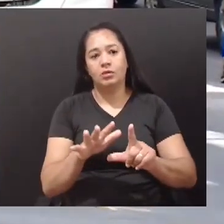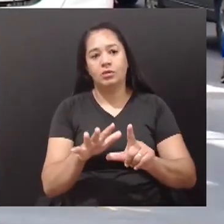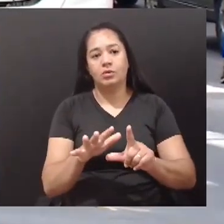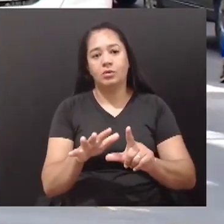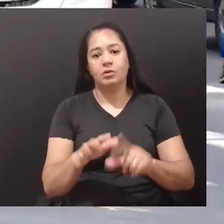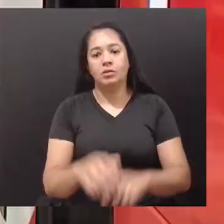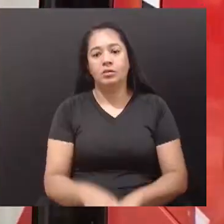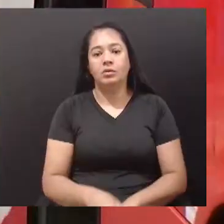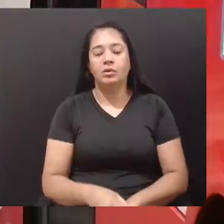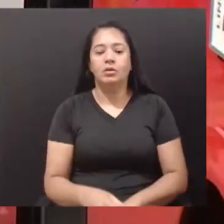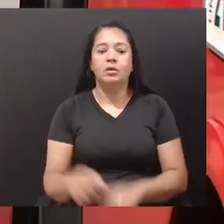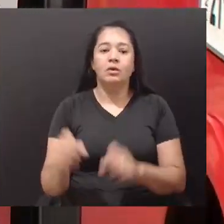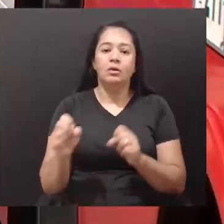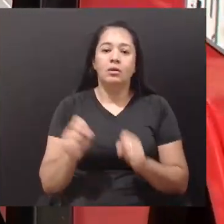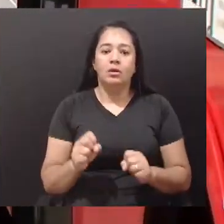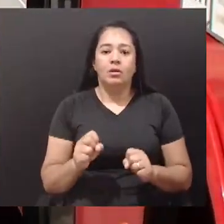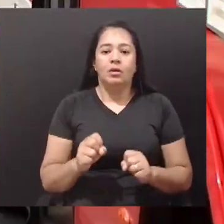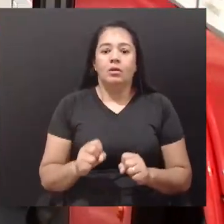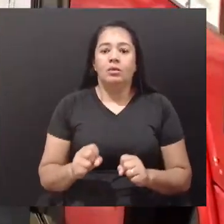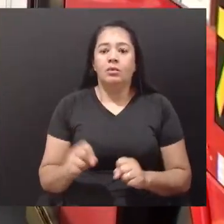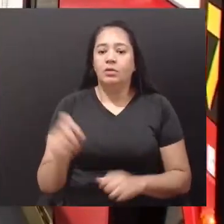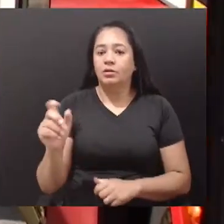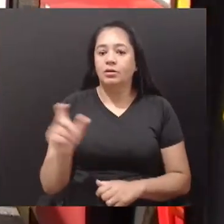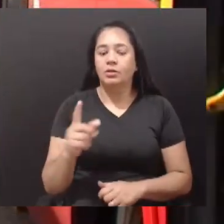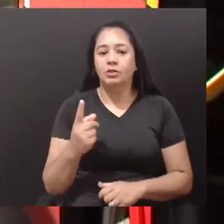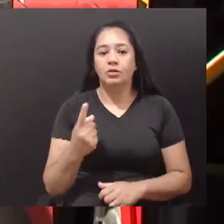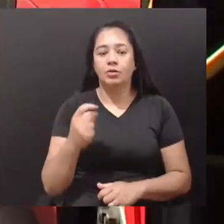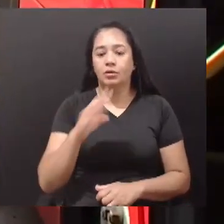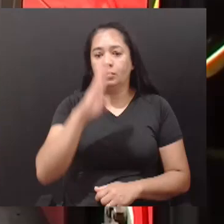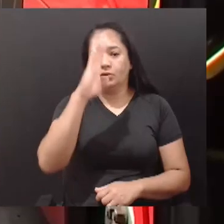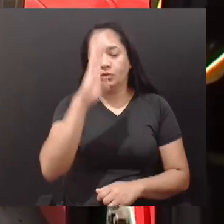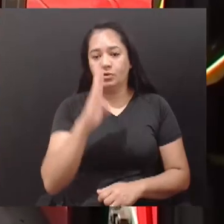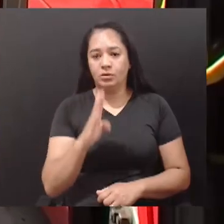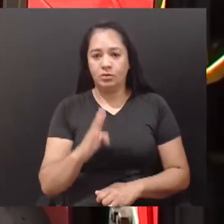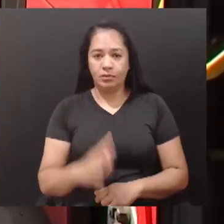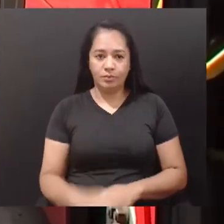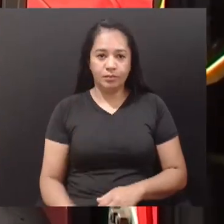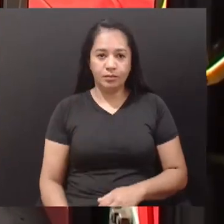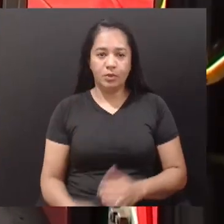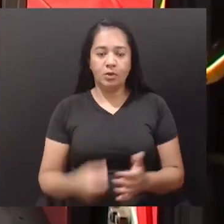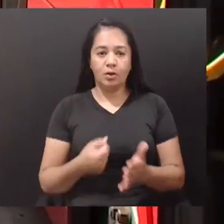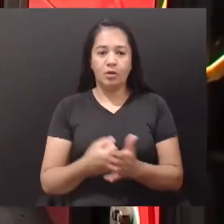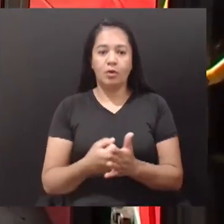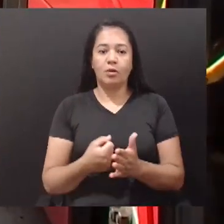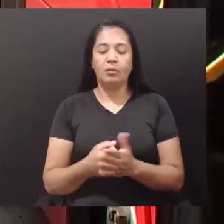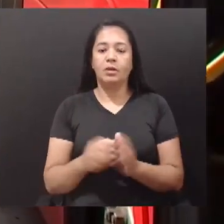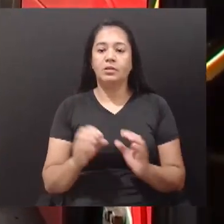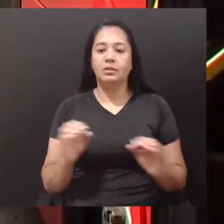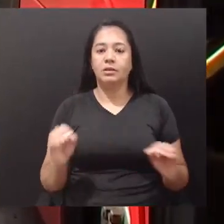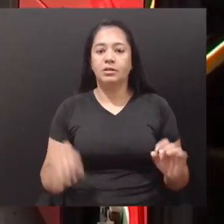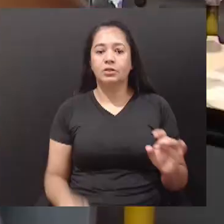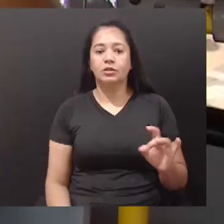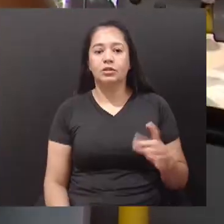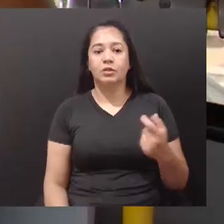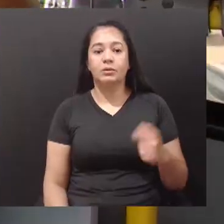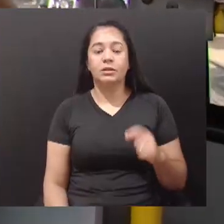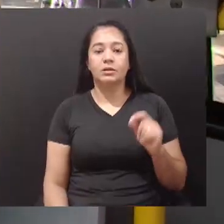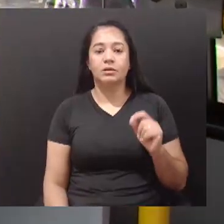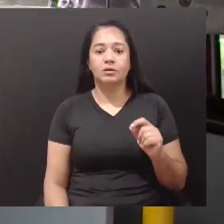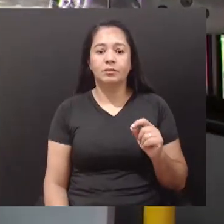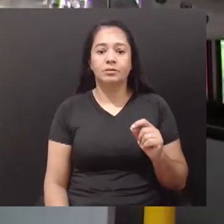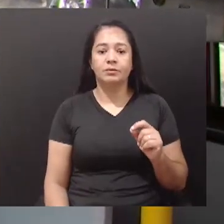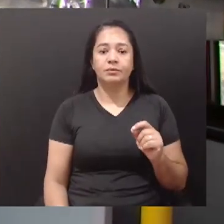pessoa pode fazer o bilhete único de graça, não é cobrado nada. Ela só tem que levar